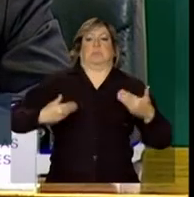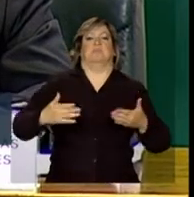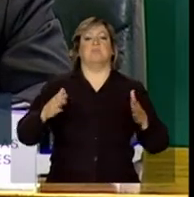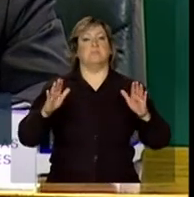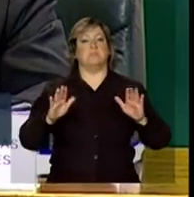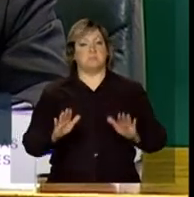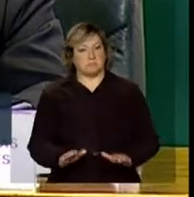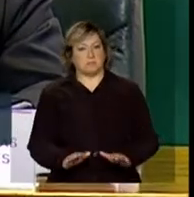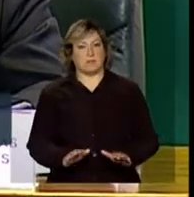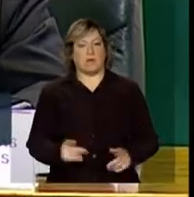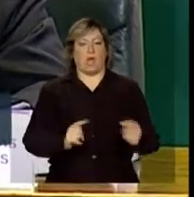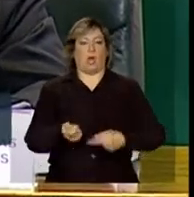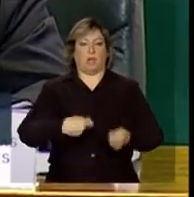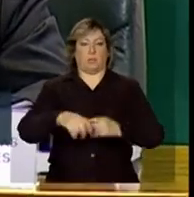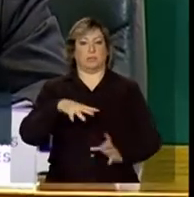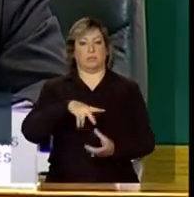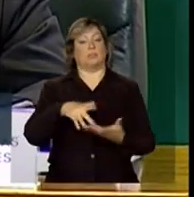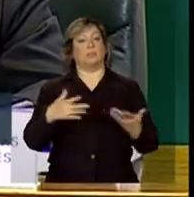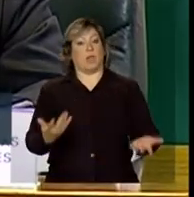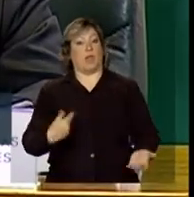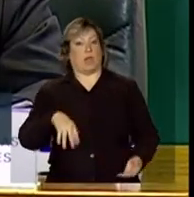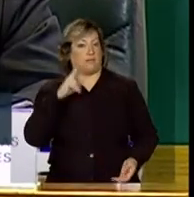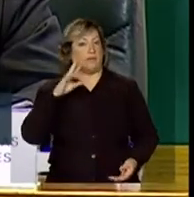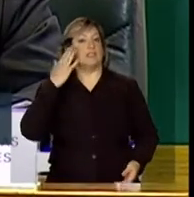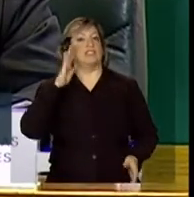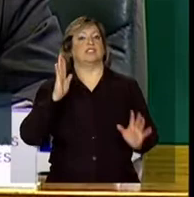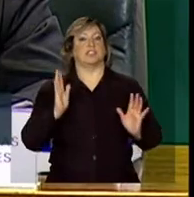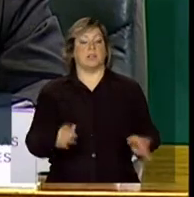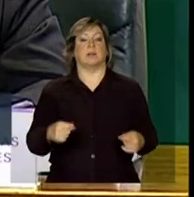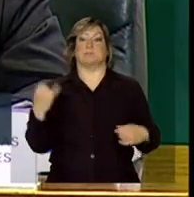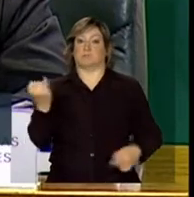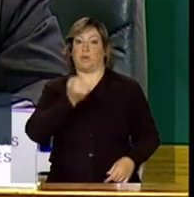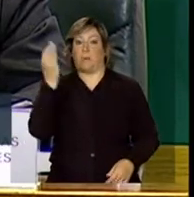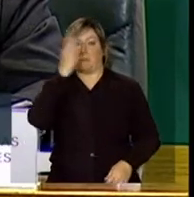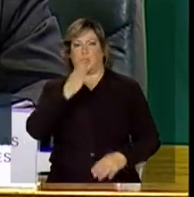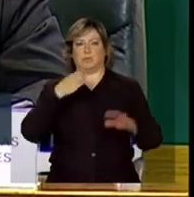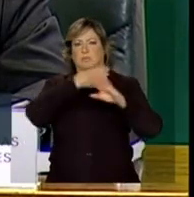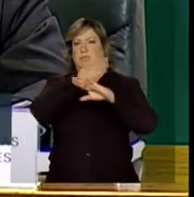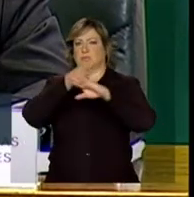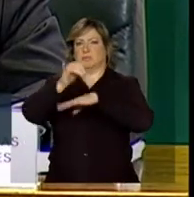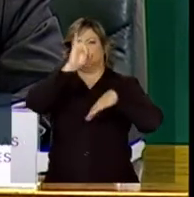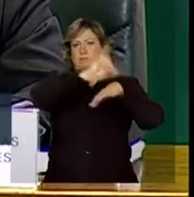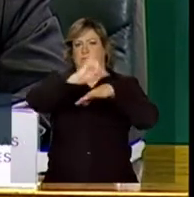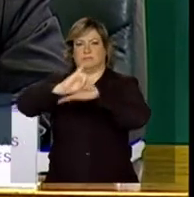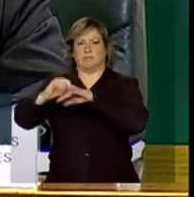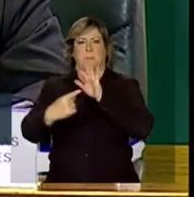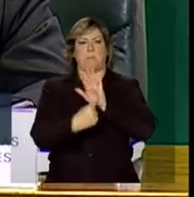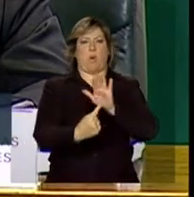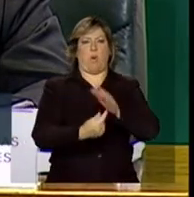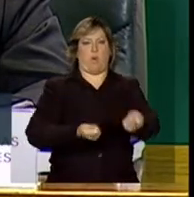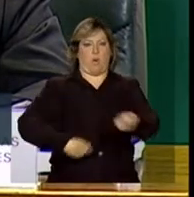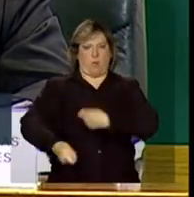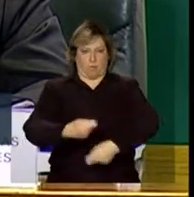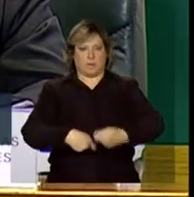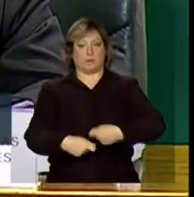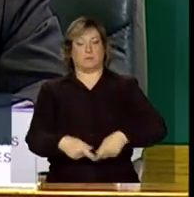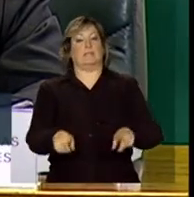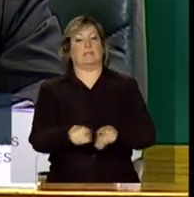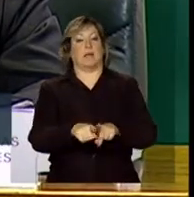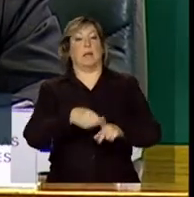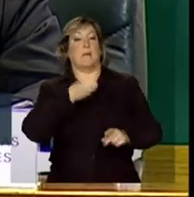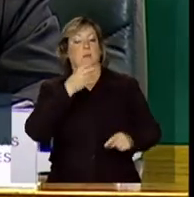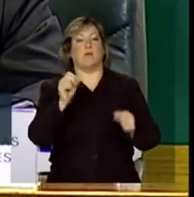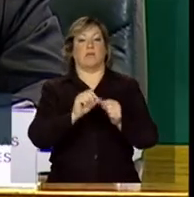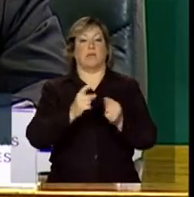economia mundial já era Evidente a relevância da crescente participação do Brasil em feiras e Exposições bem como da realização